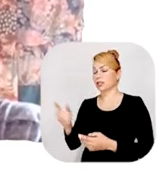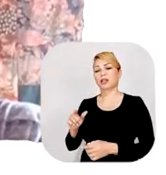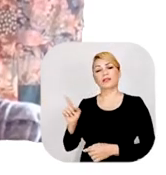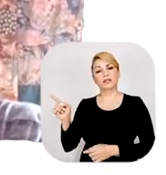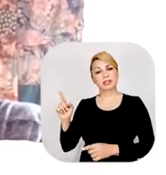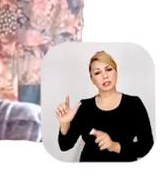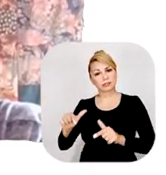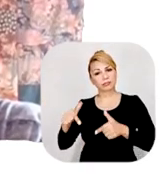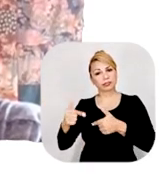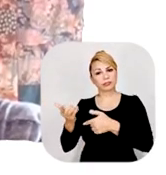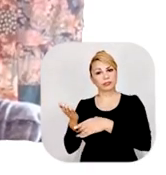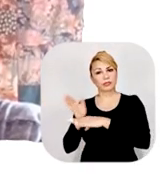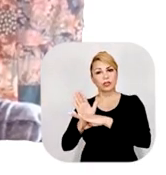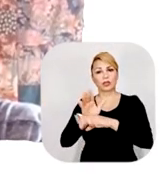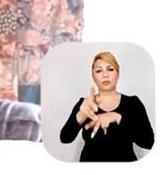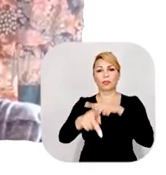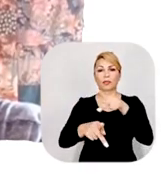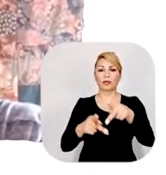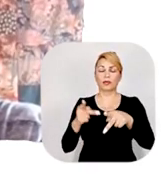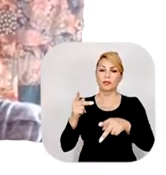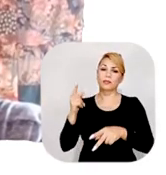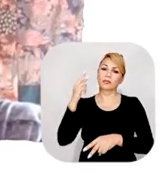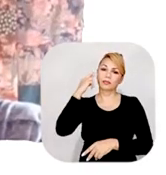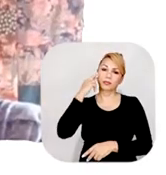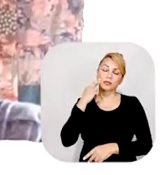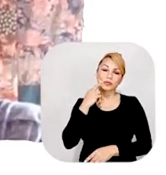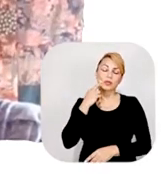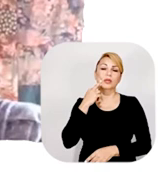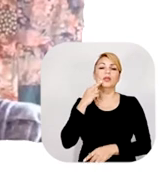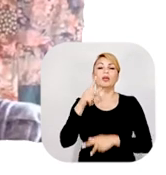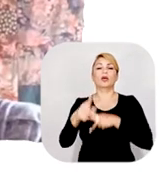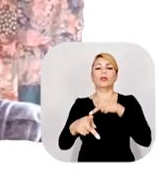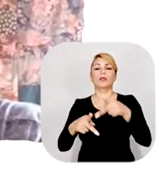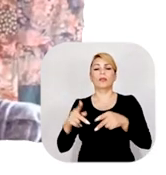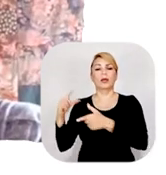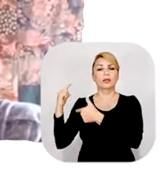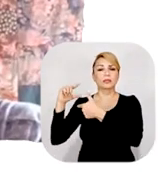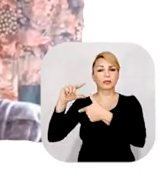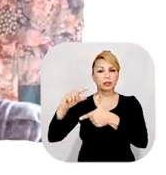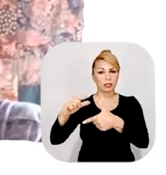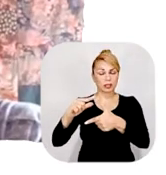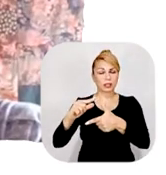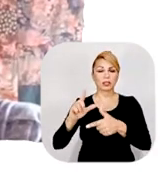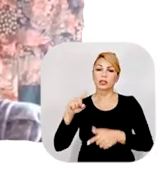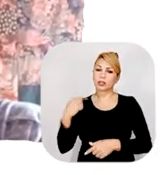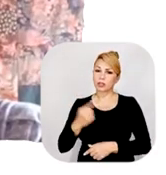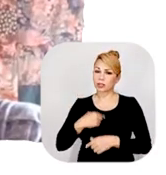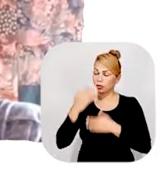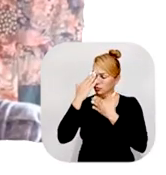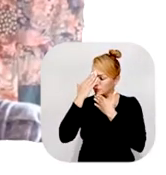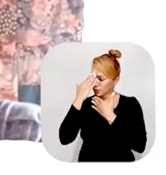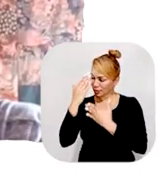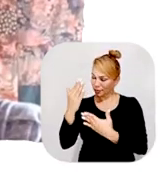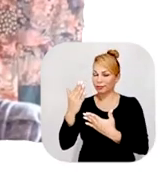serviço para o povo de Rondônia, para os povos tradicionais, e nosso muito obrigado nesse